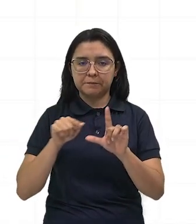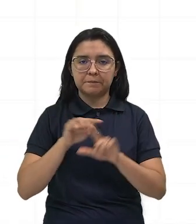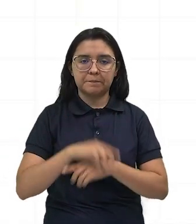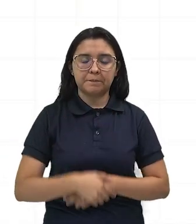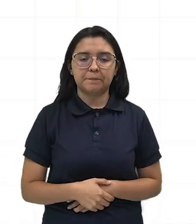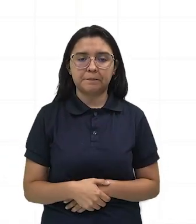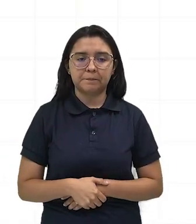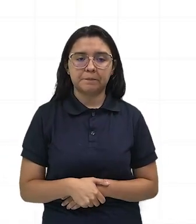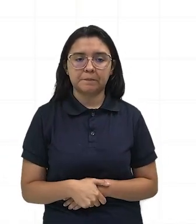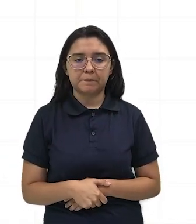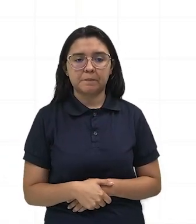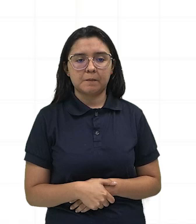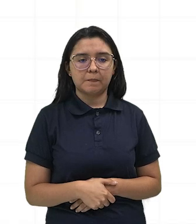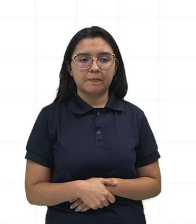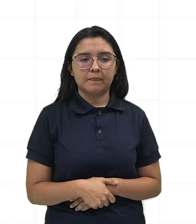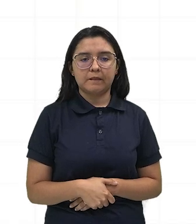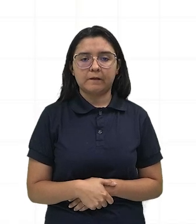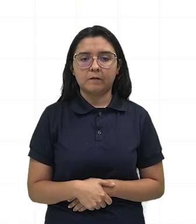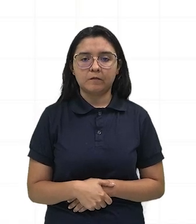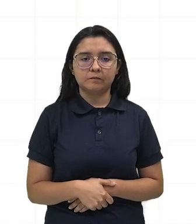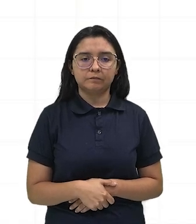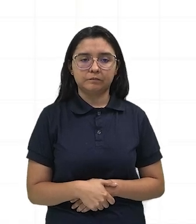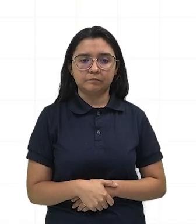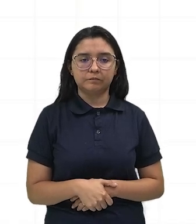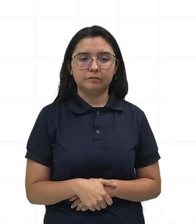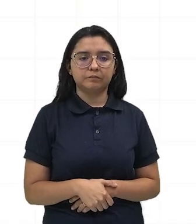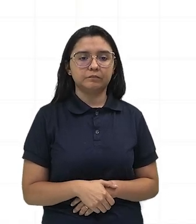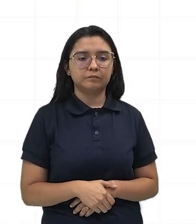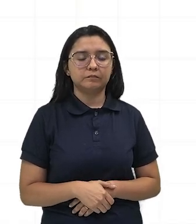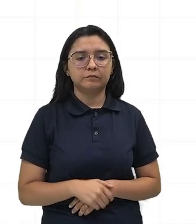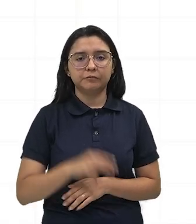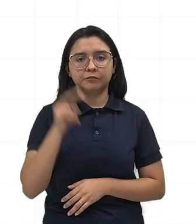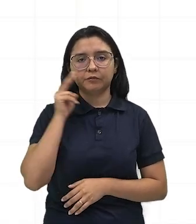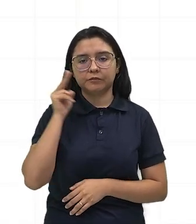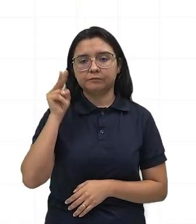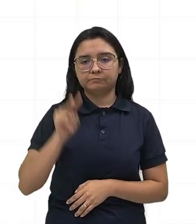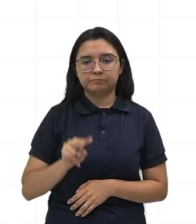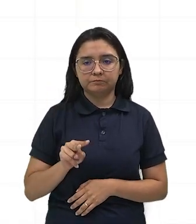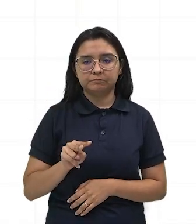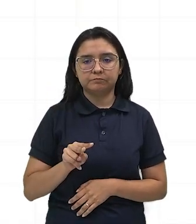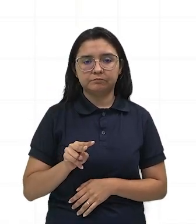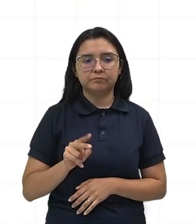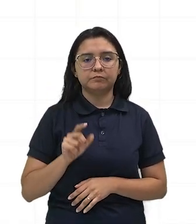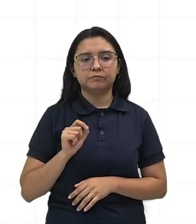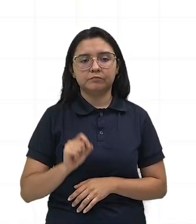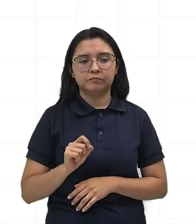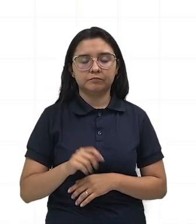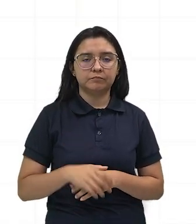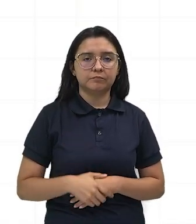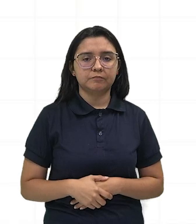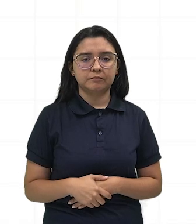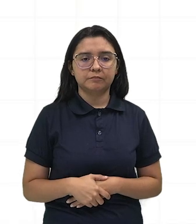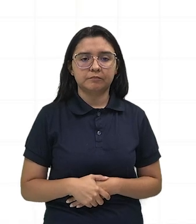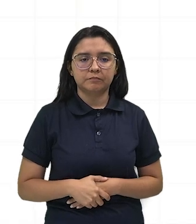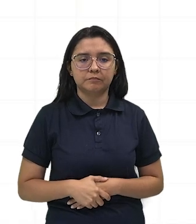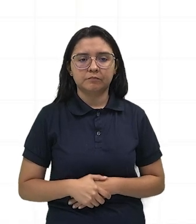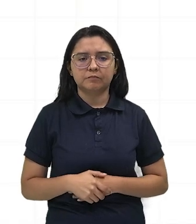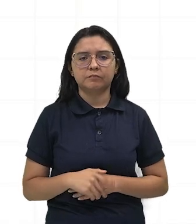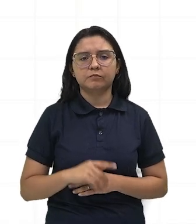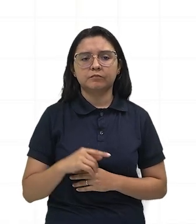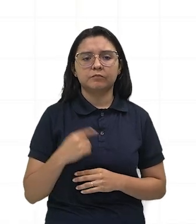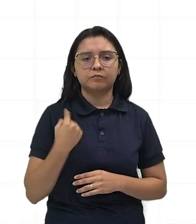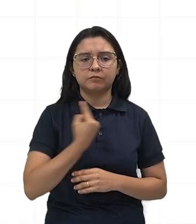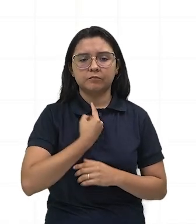Tá? E agora, você olhando esse gráfico, o que nós já